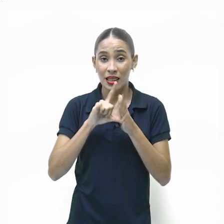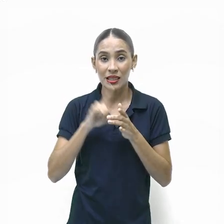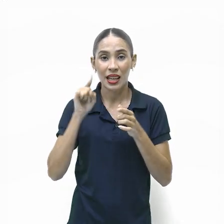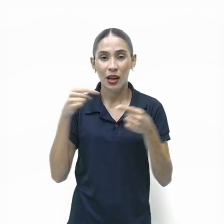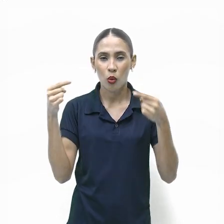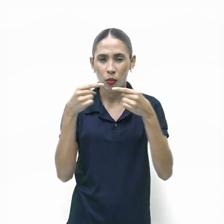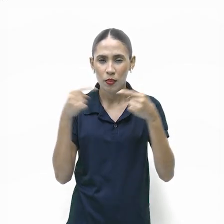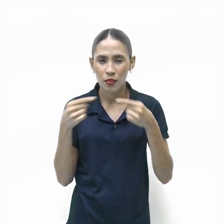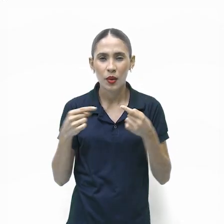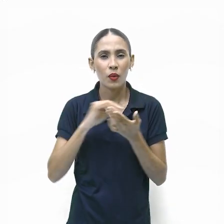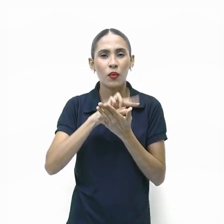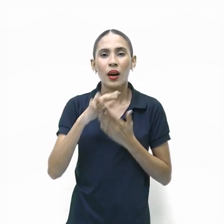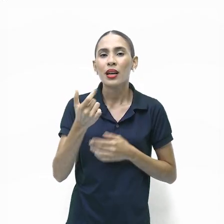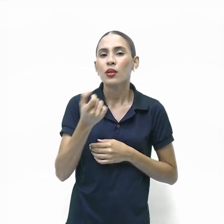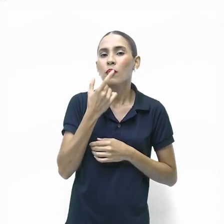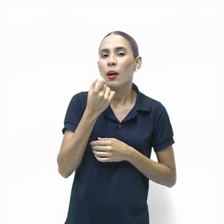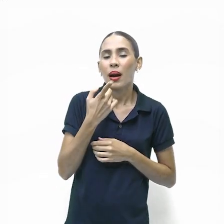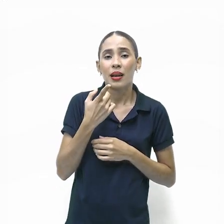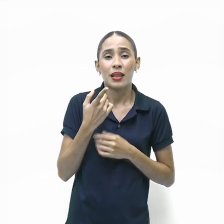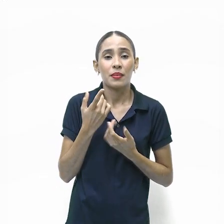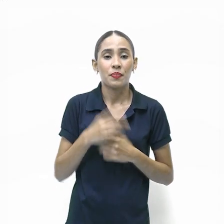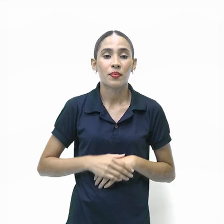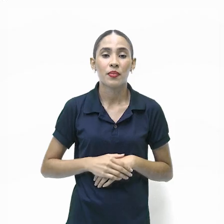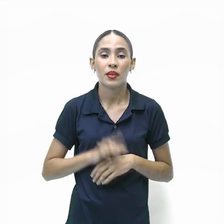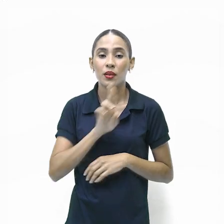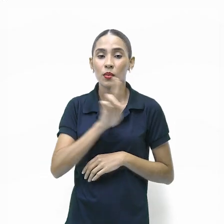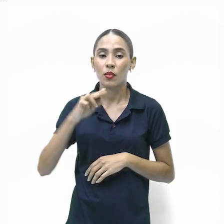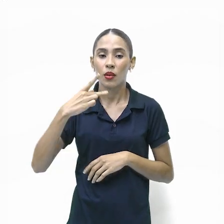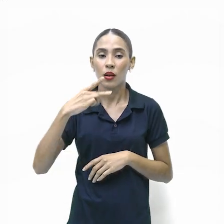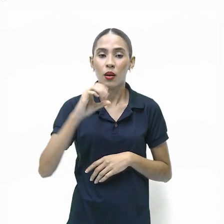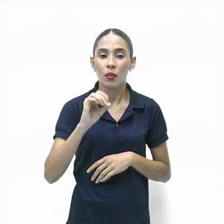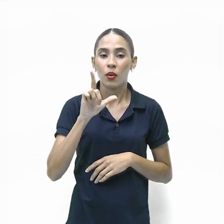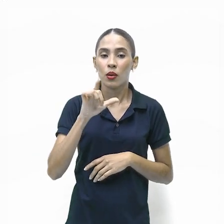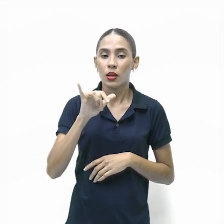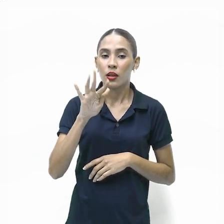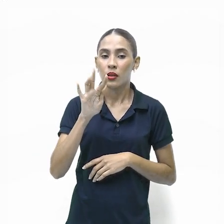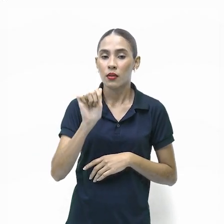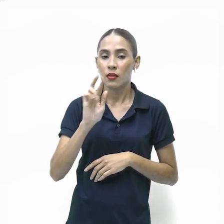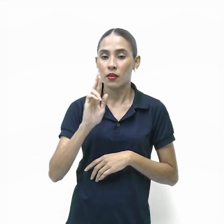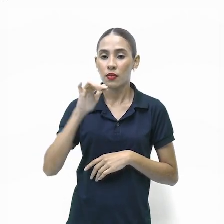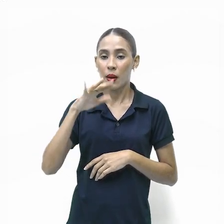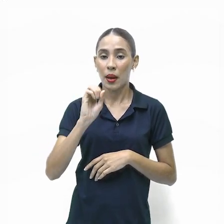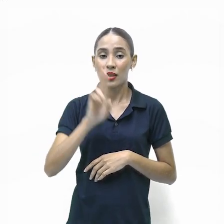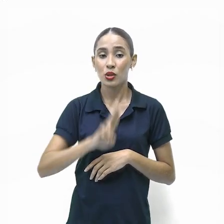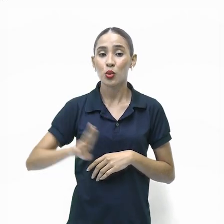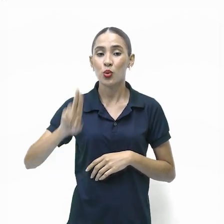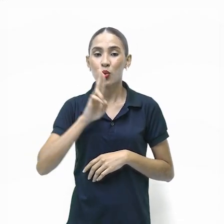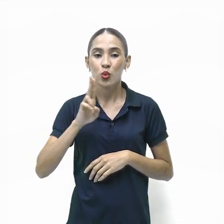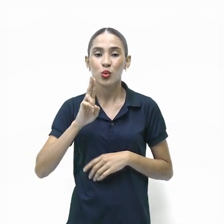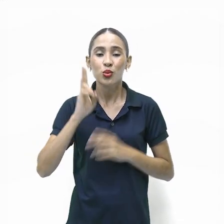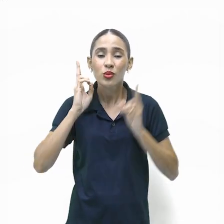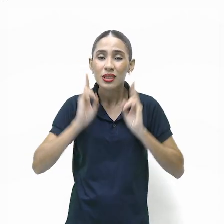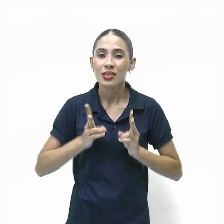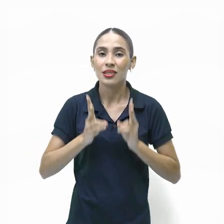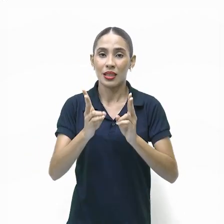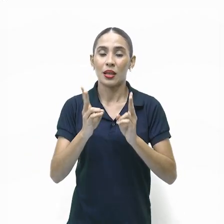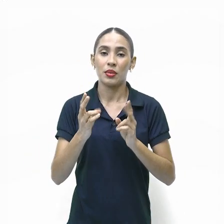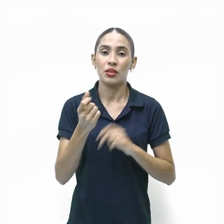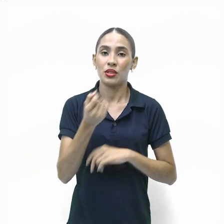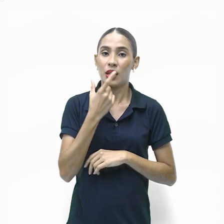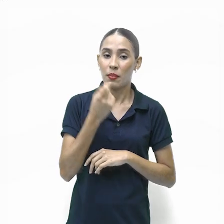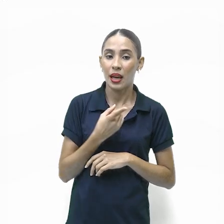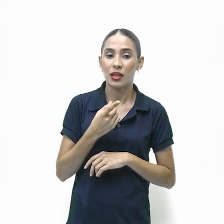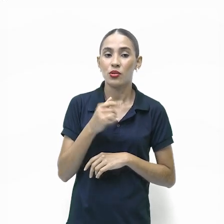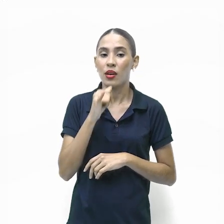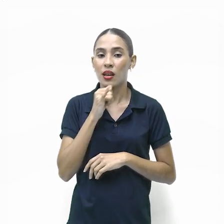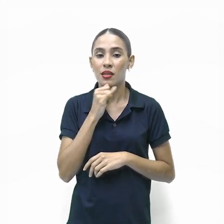combinação de muitos medicamentos ao mesmo tempo, chamada ali de polifarmácia. E o consumo frequente de remédios para